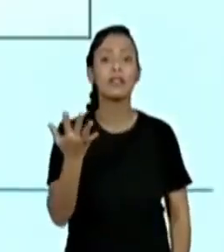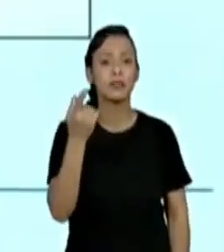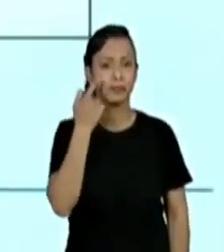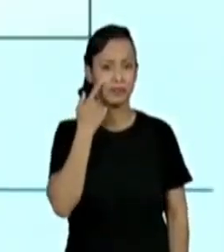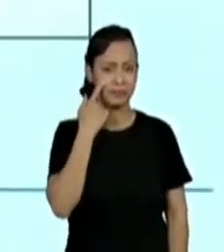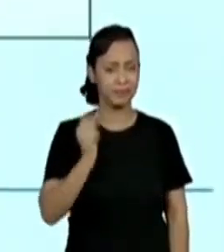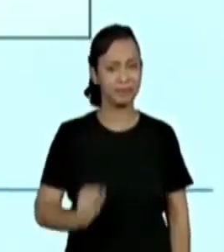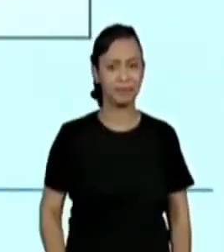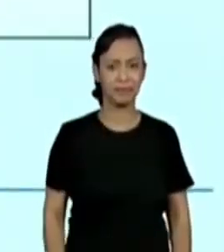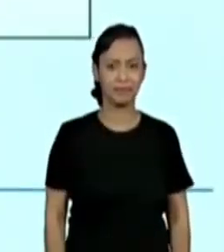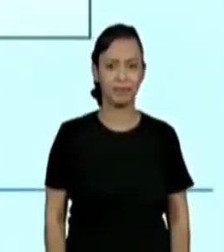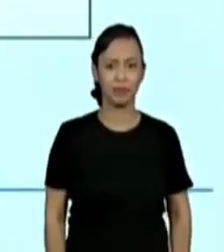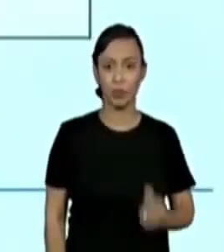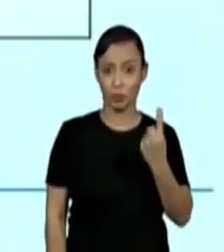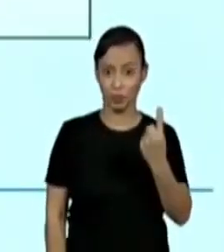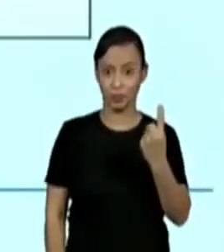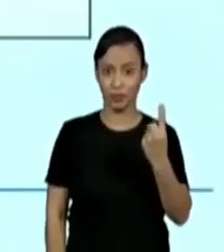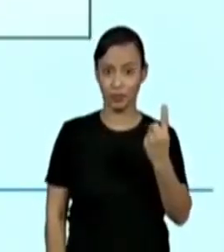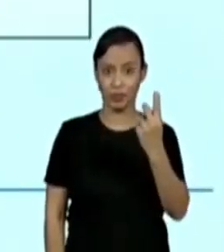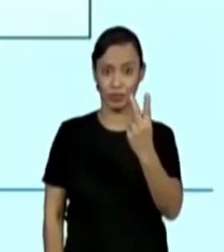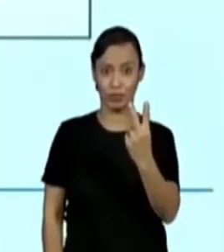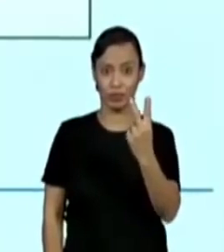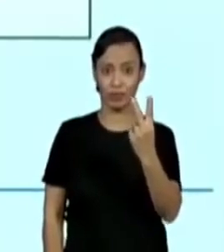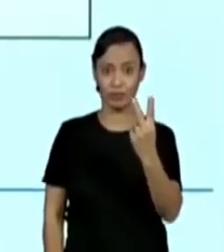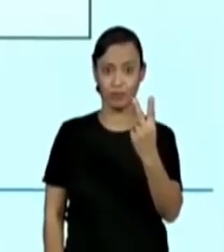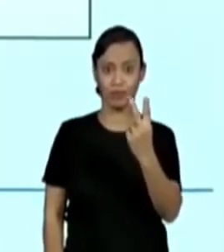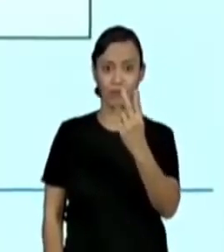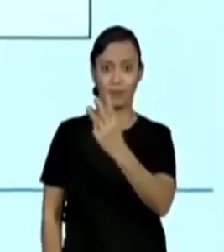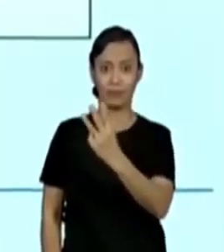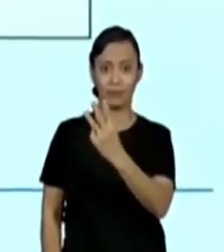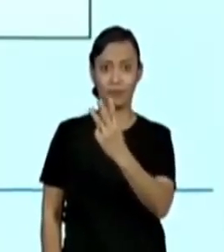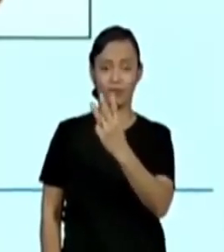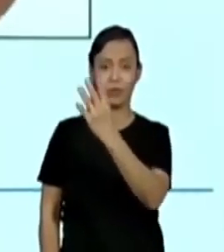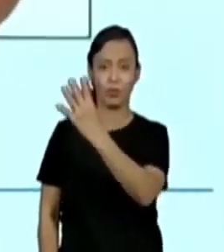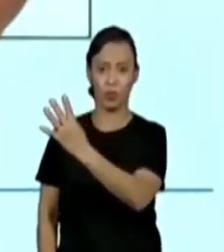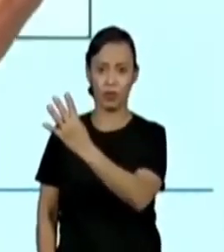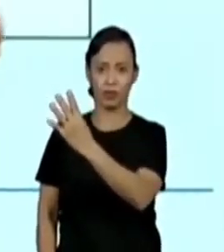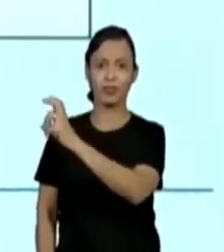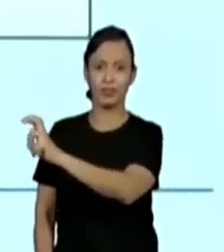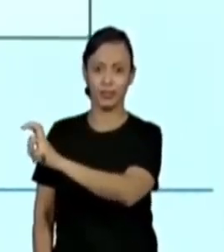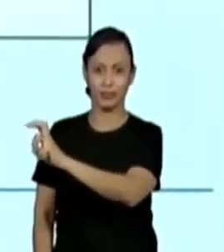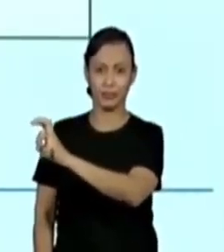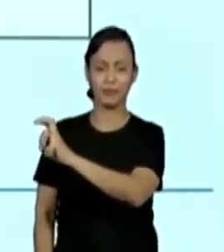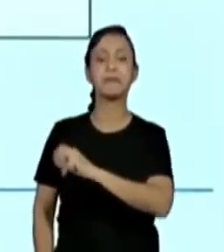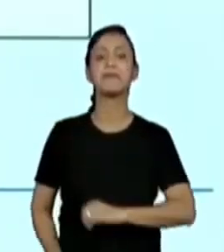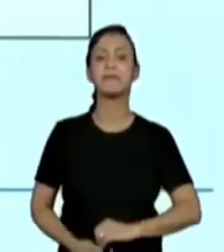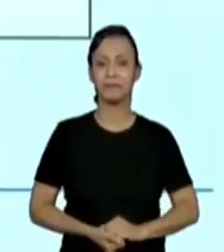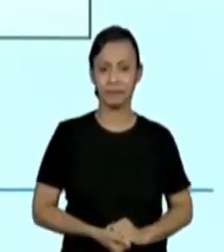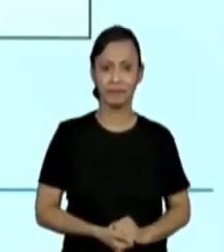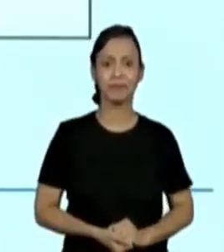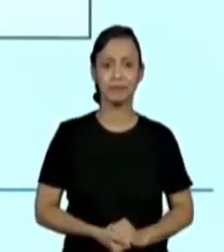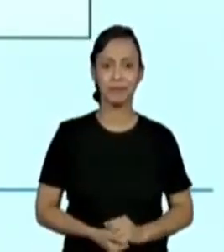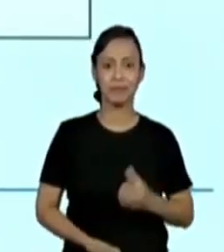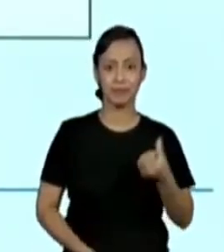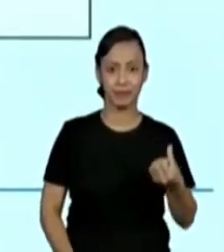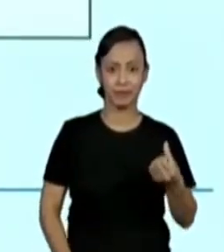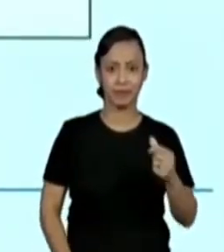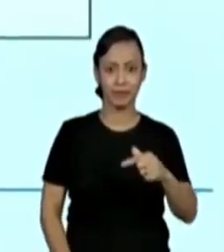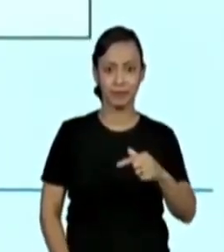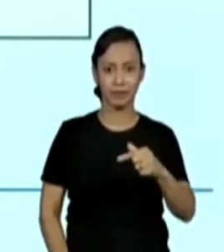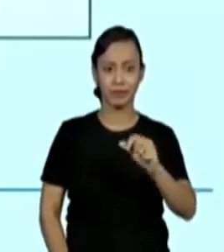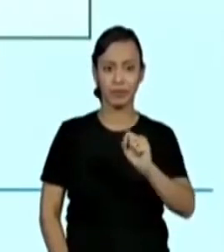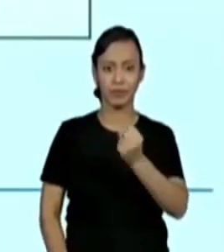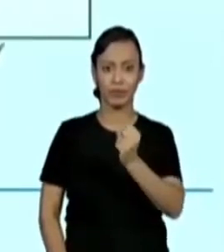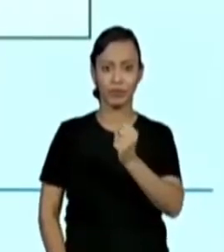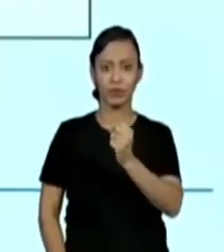conferir 1 2 3 4 5 6 7